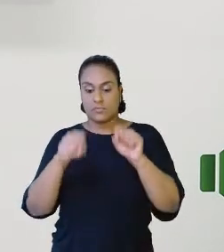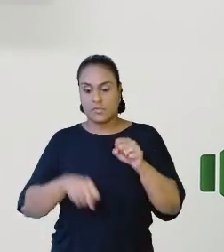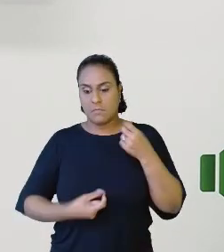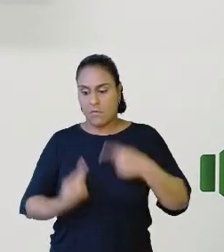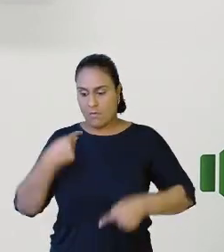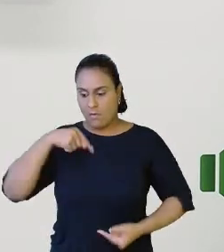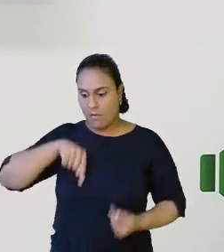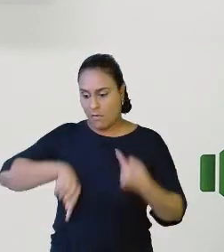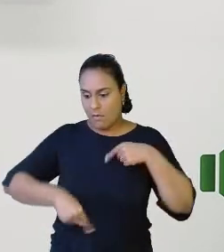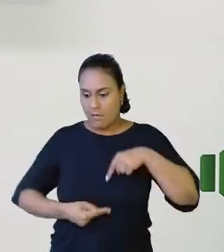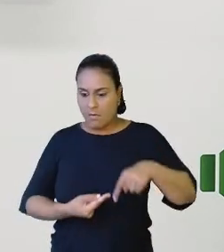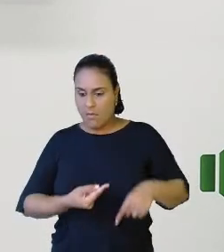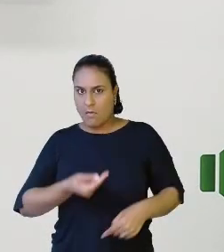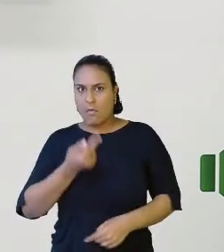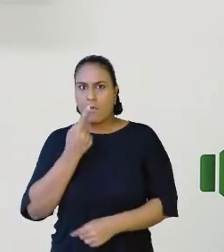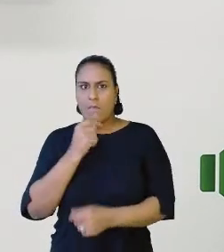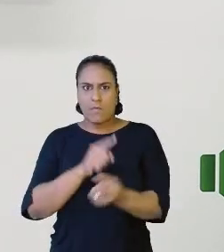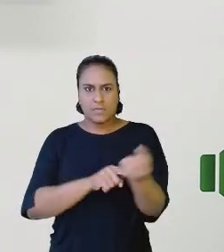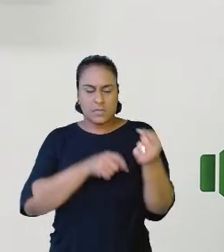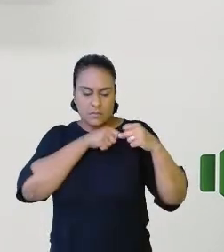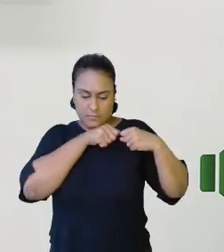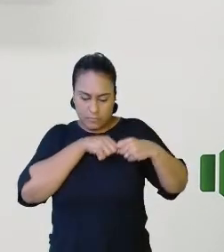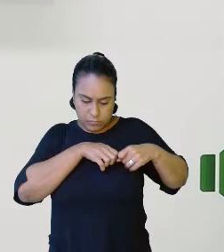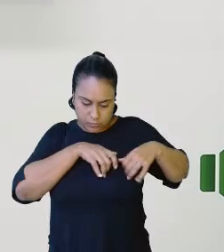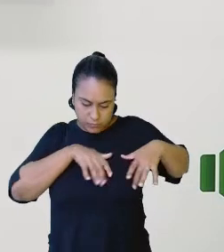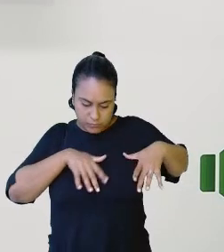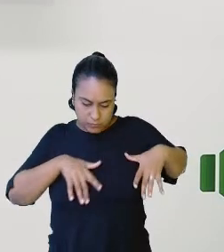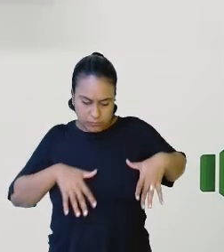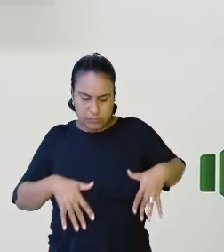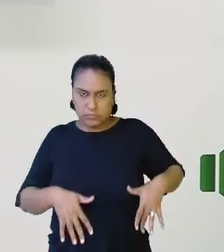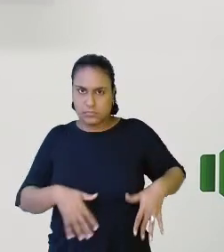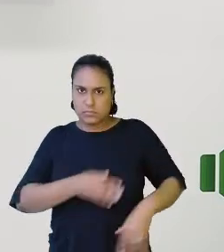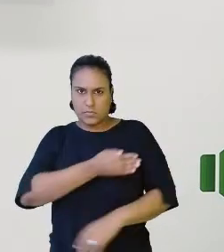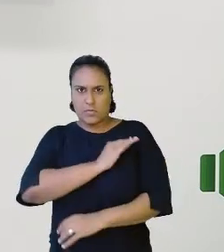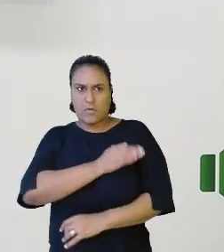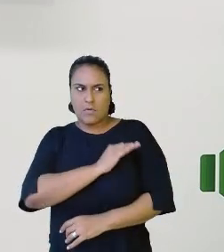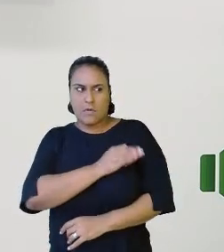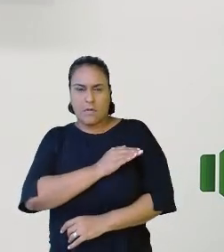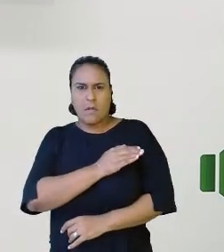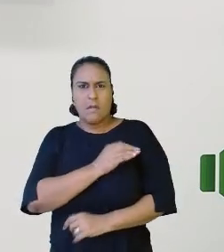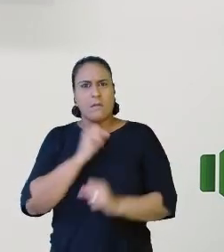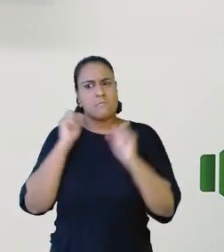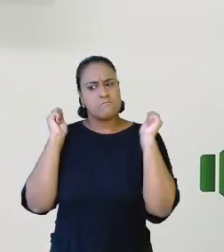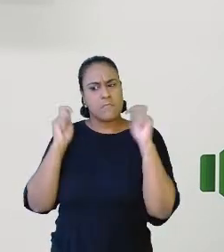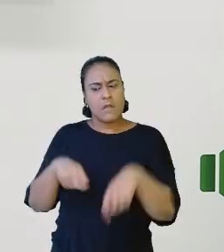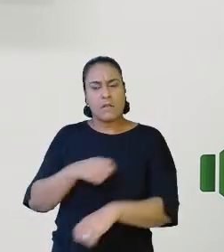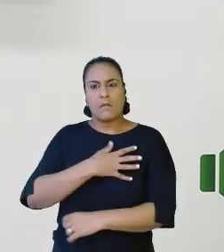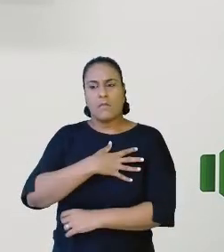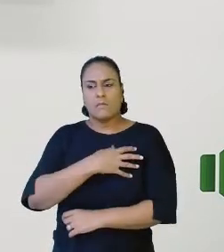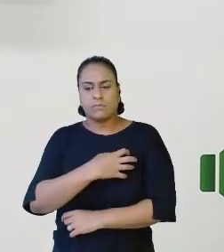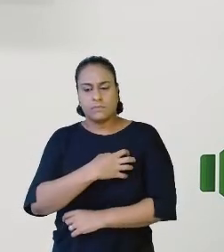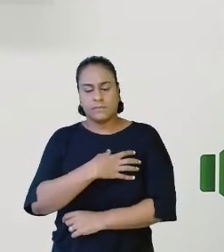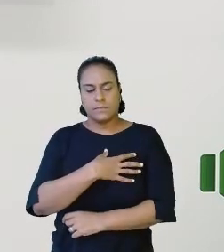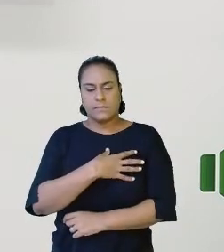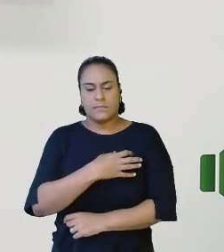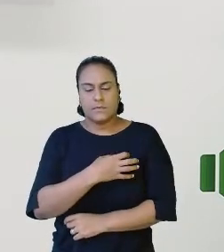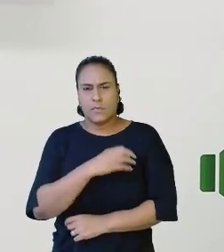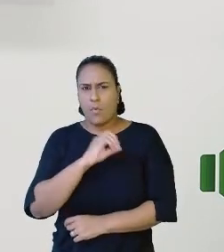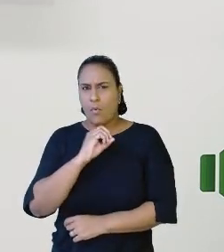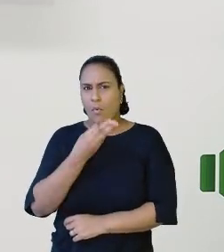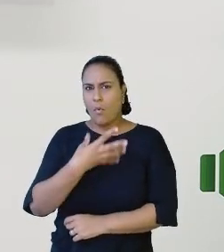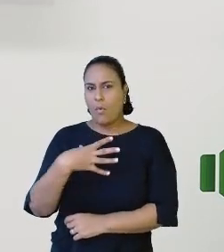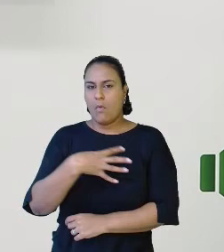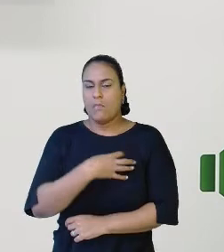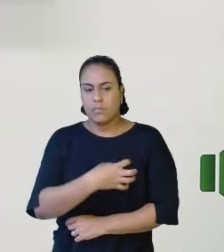acontecendo, o sangue está circulando, e eu disse a vocês que o coração ele pode bater mais rápido, bater mais lento, e isso faz com